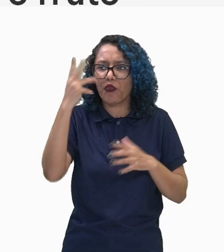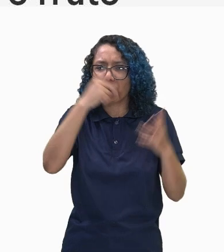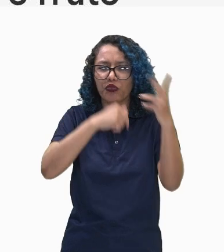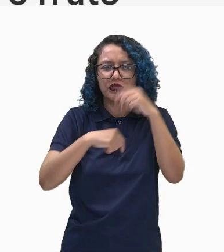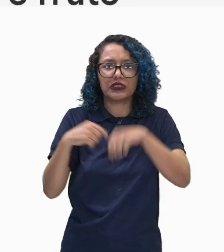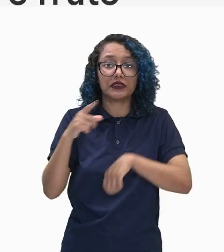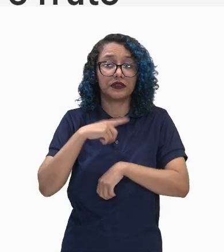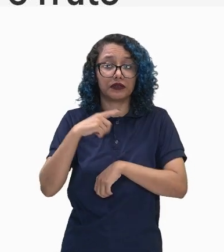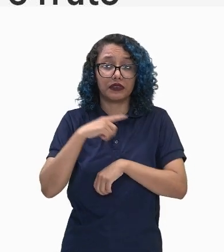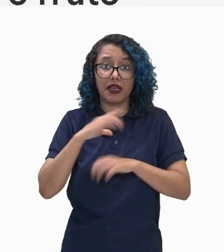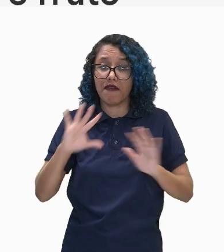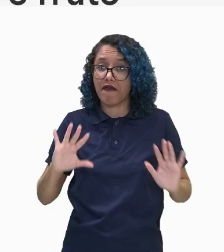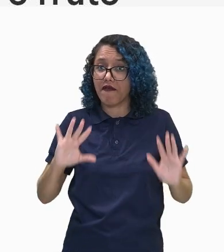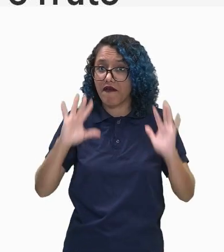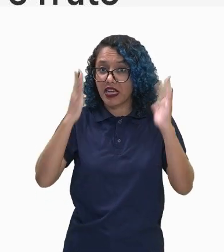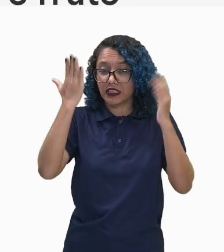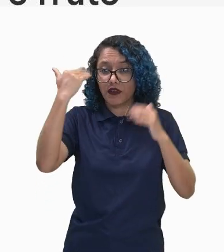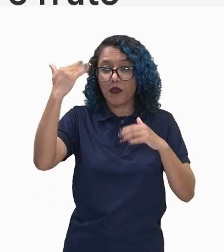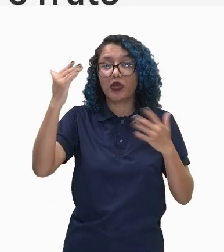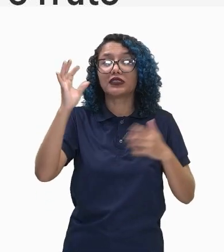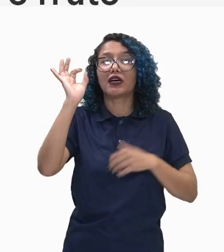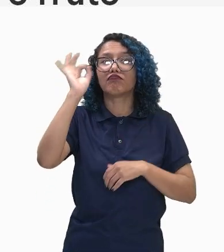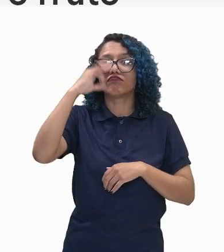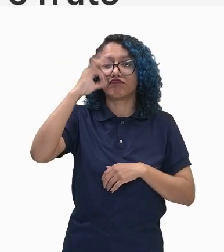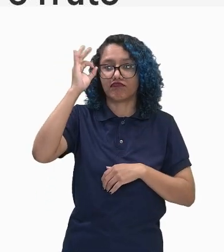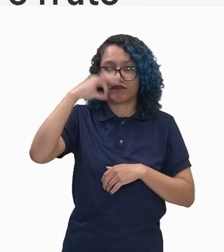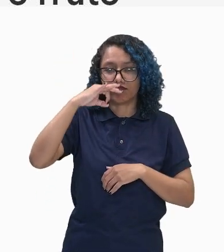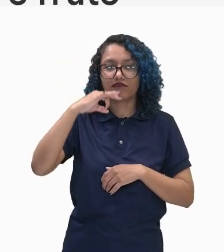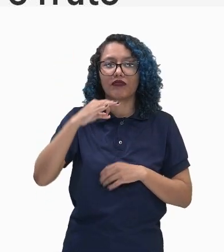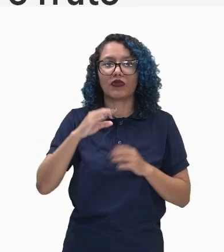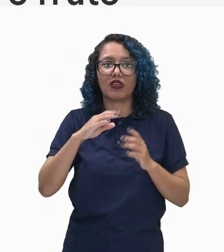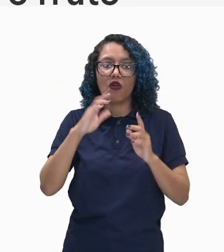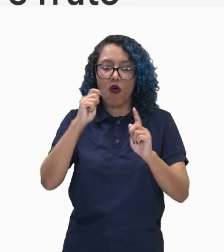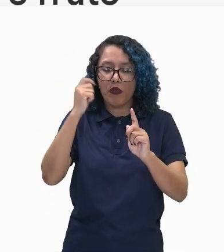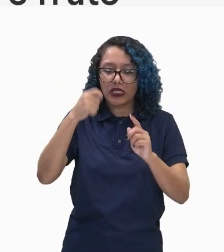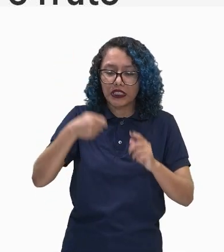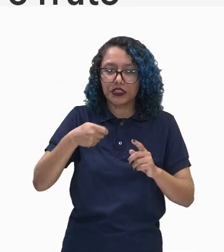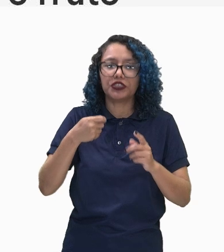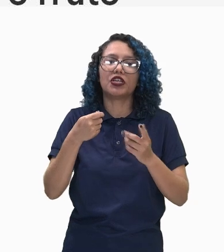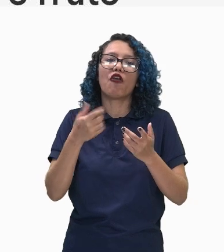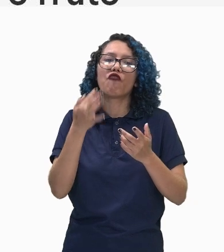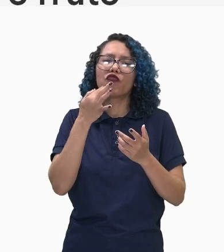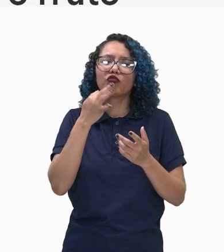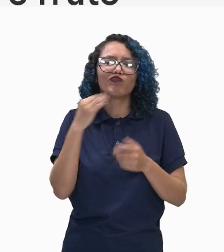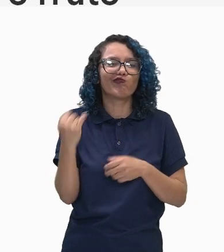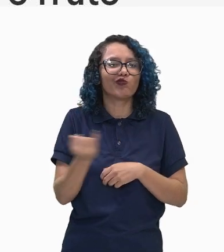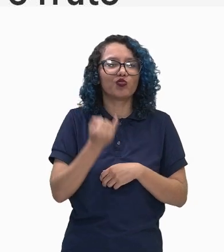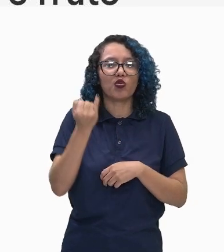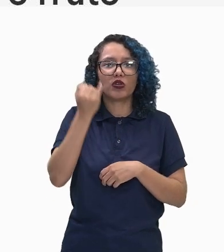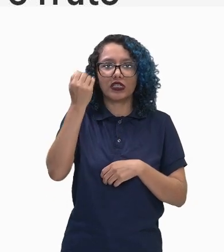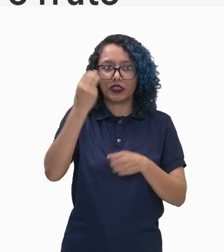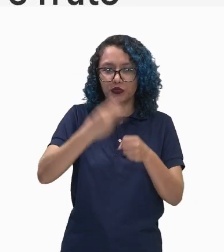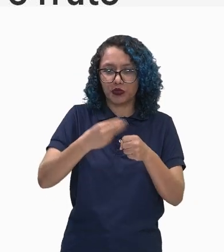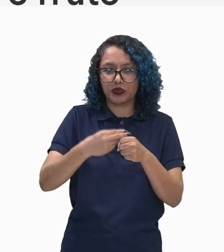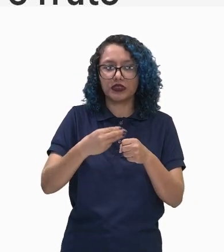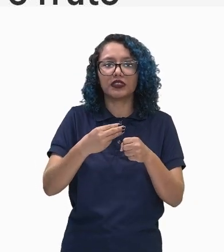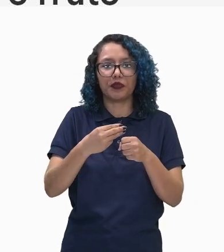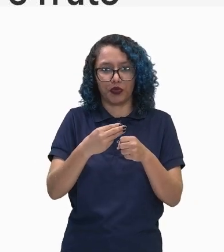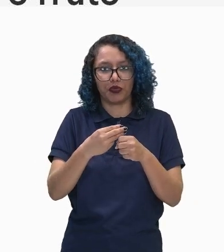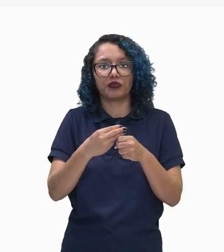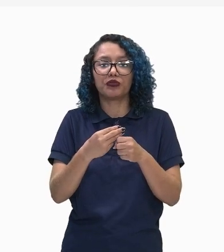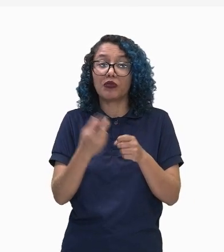do Guaraná, exalta o fruto tão importante para o município cultural e